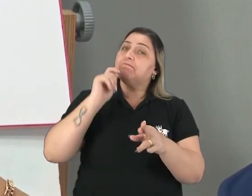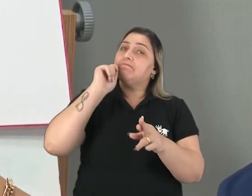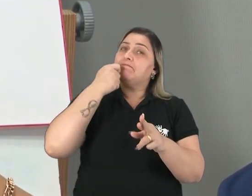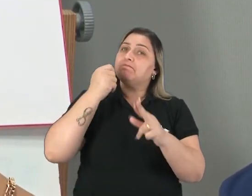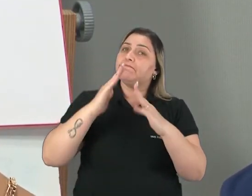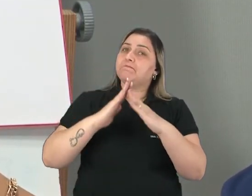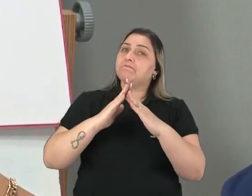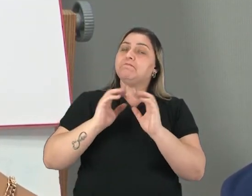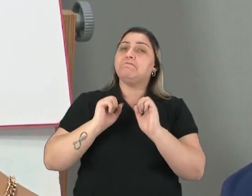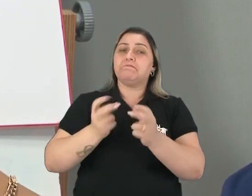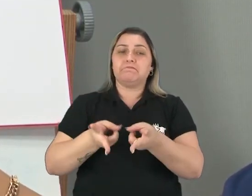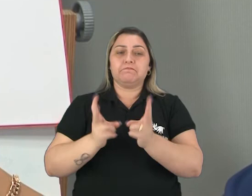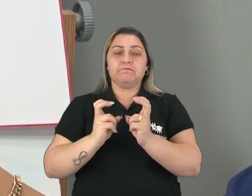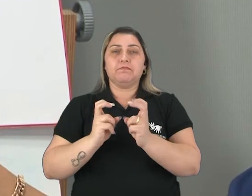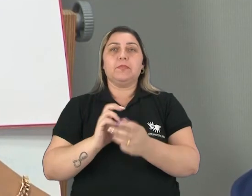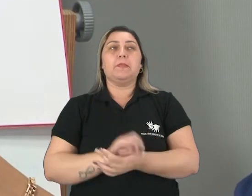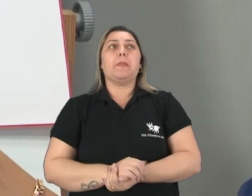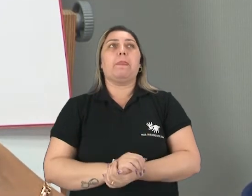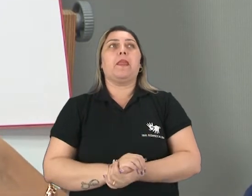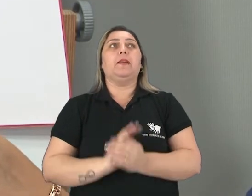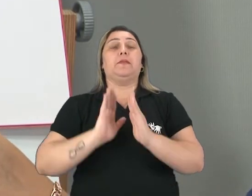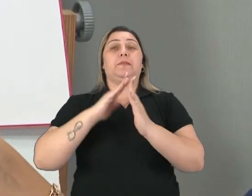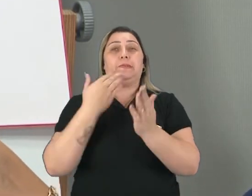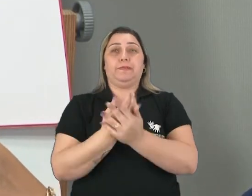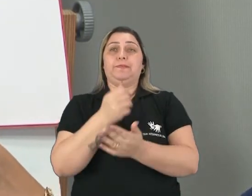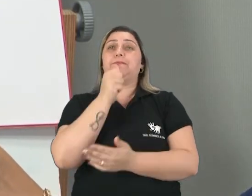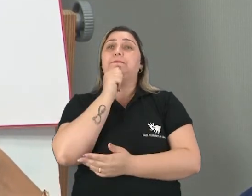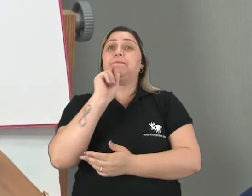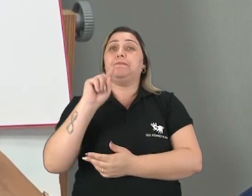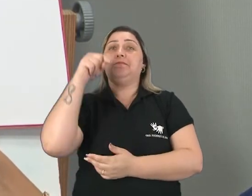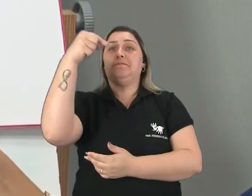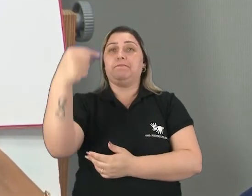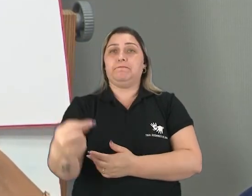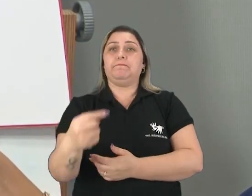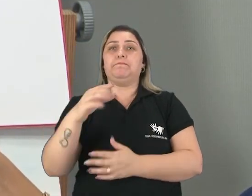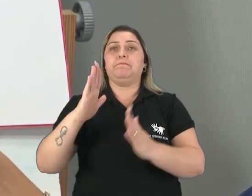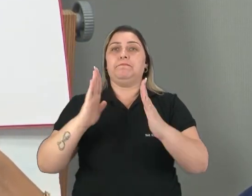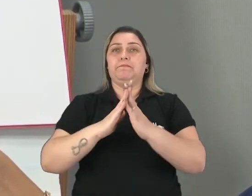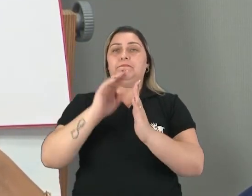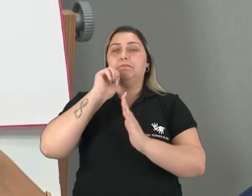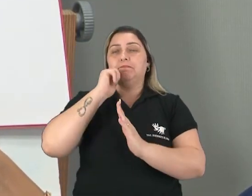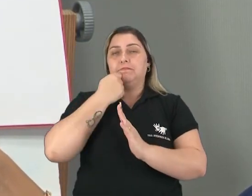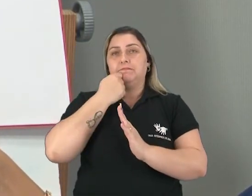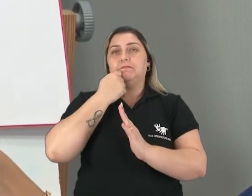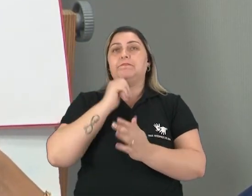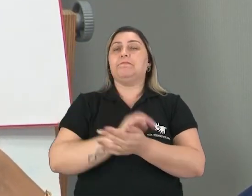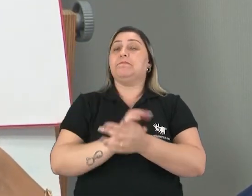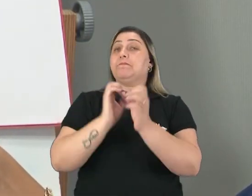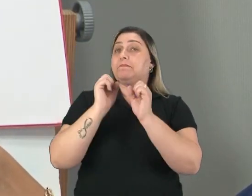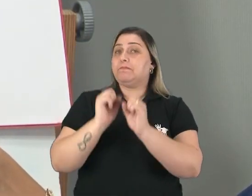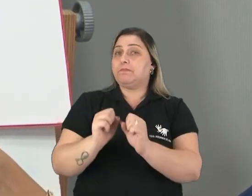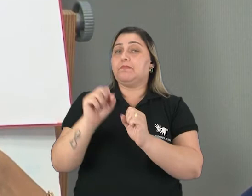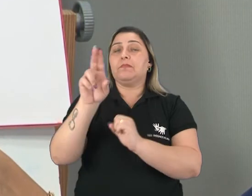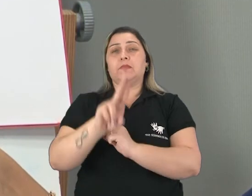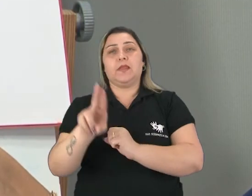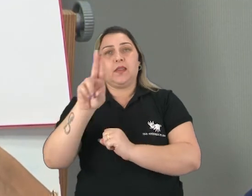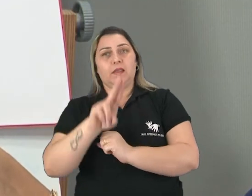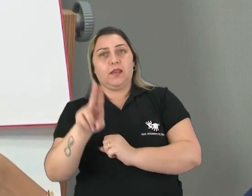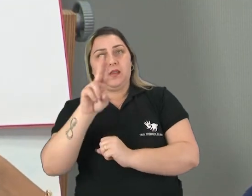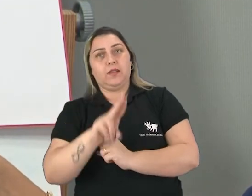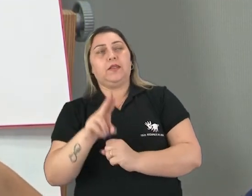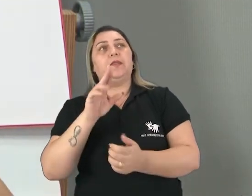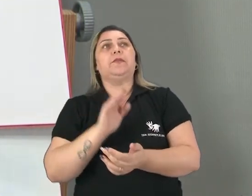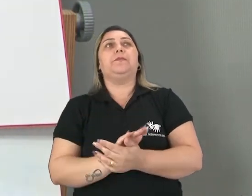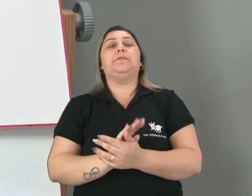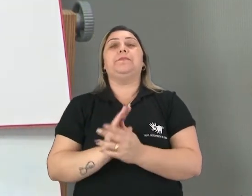Então, ele pode perceber que a escola ainda é depois da padaria. Então, aqui ele pode estar utilizando a padaria